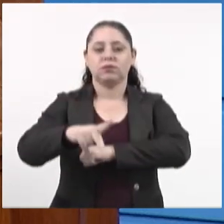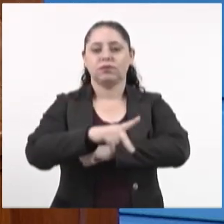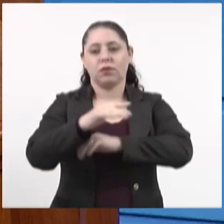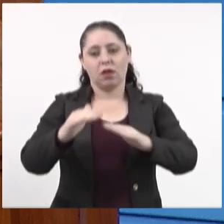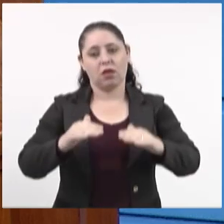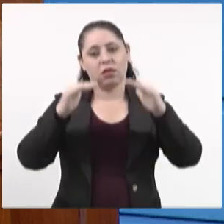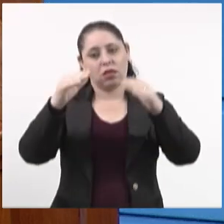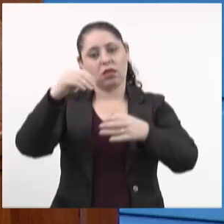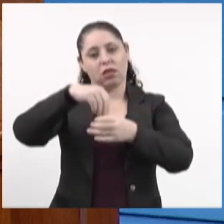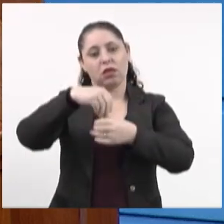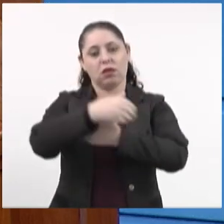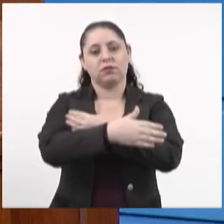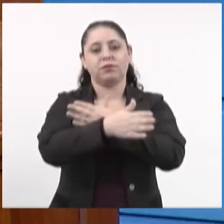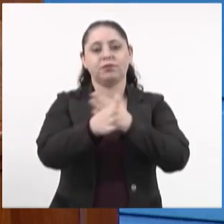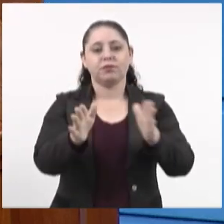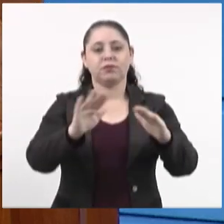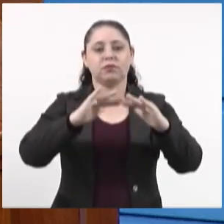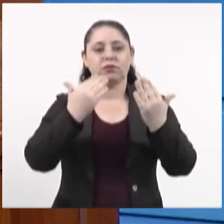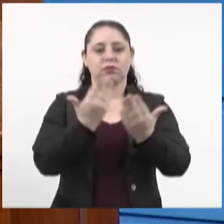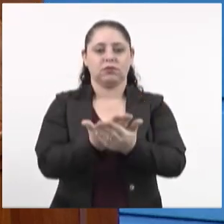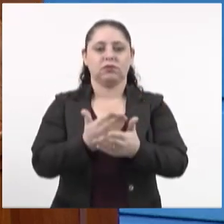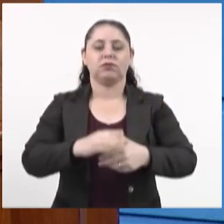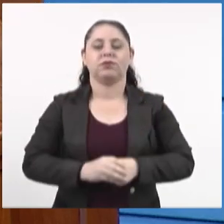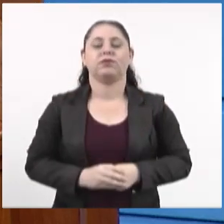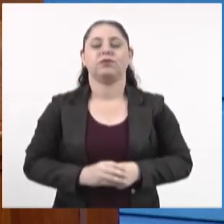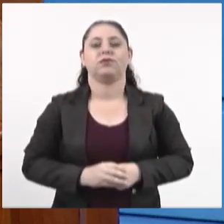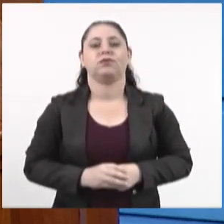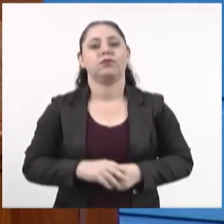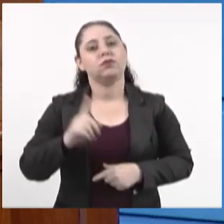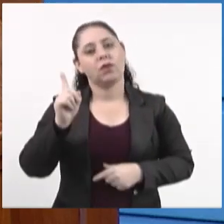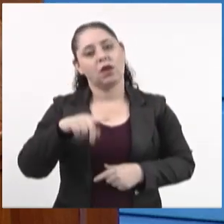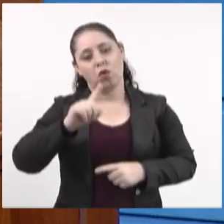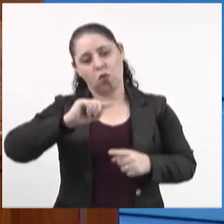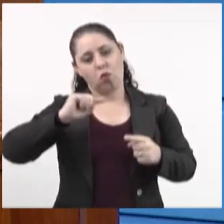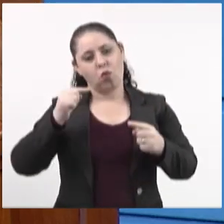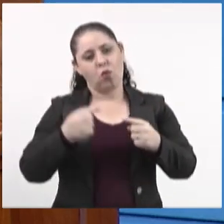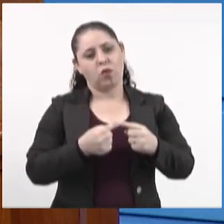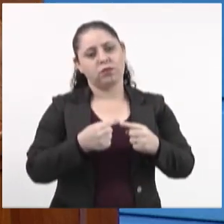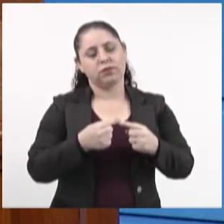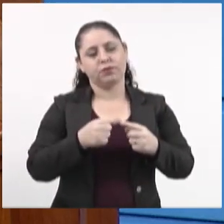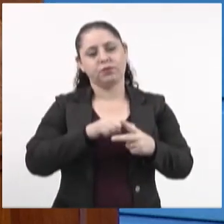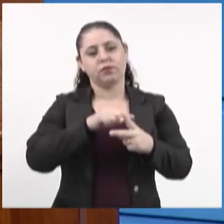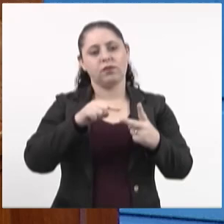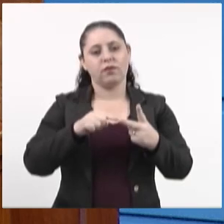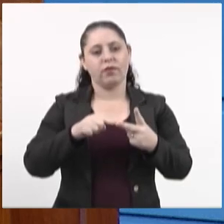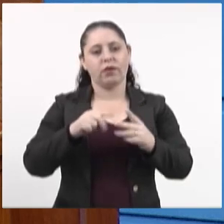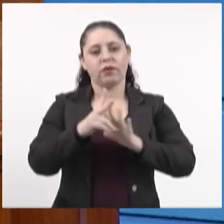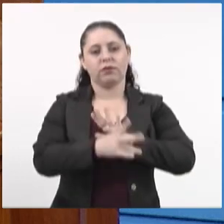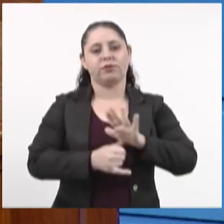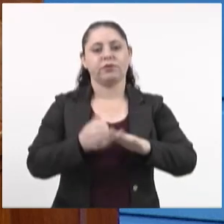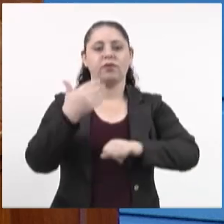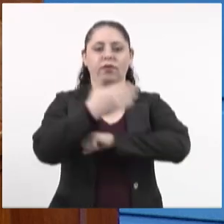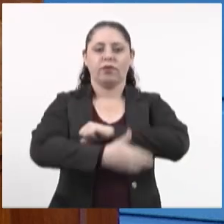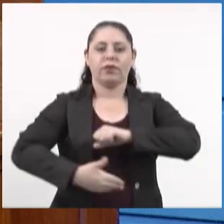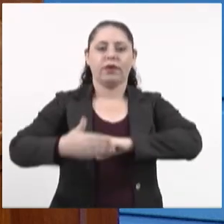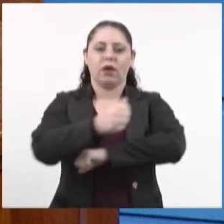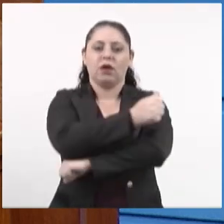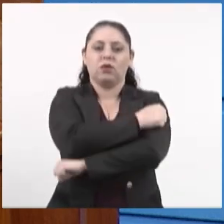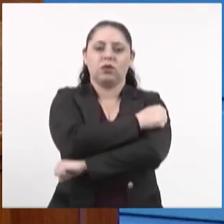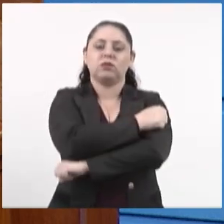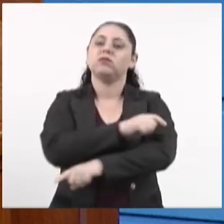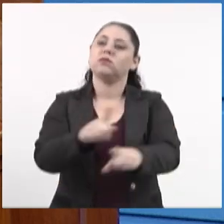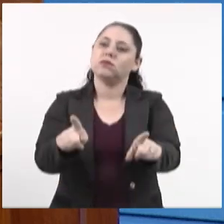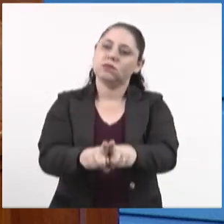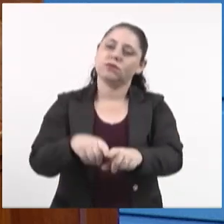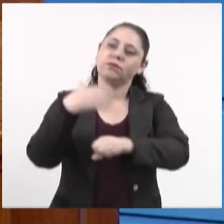autoridade do professor dentro de sala de aula. Esse é o nosso objetivo com esses dois projetos: proteger